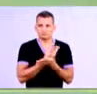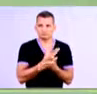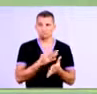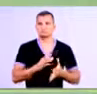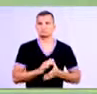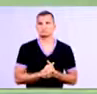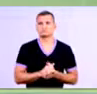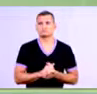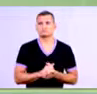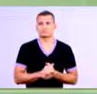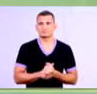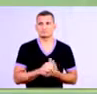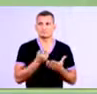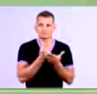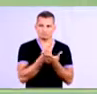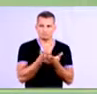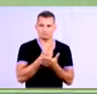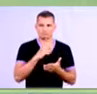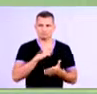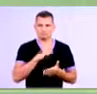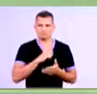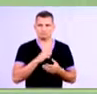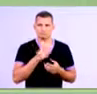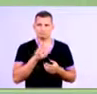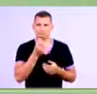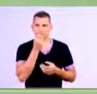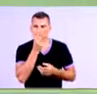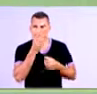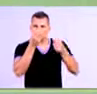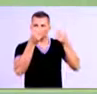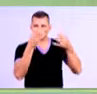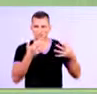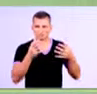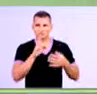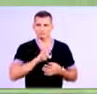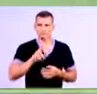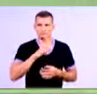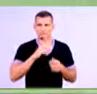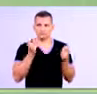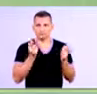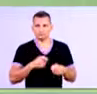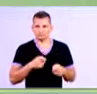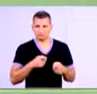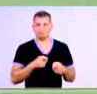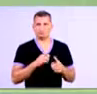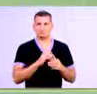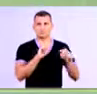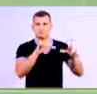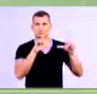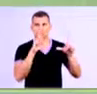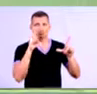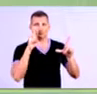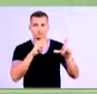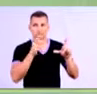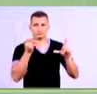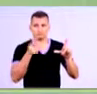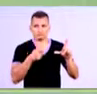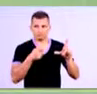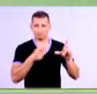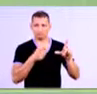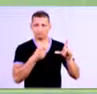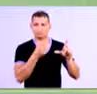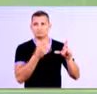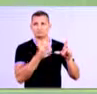eles são bem descritos, né? O usuário ele tem a capacidade, a mensagem de erro tem capacidade de dar ao